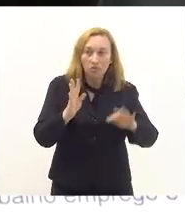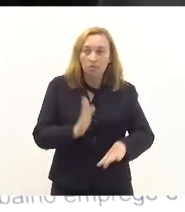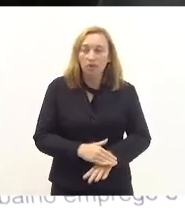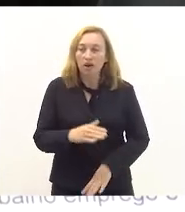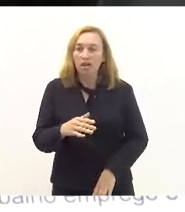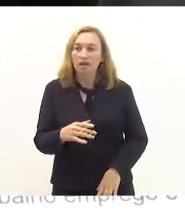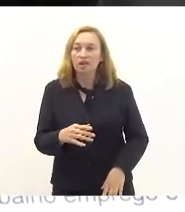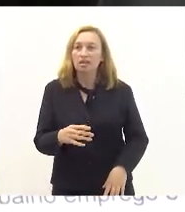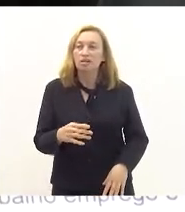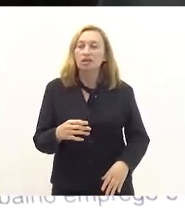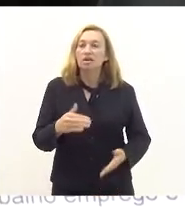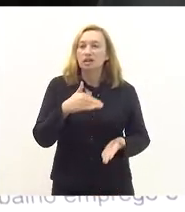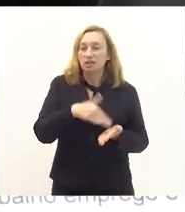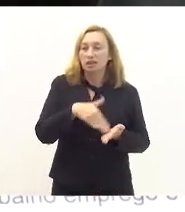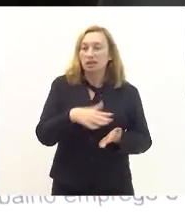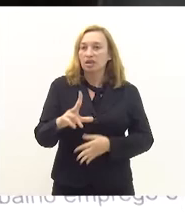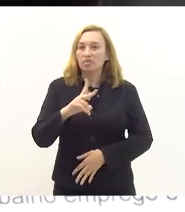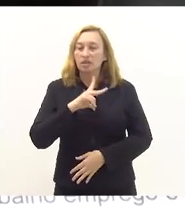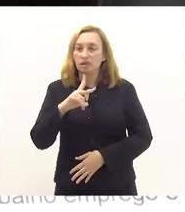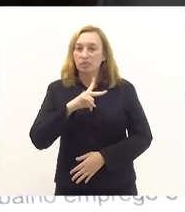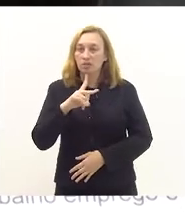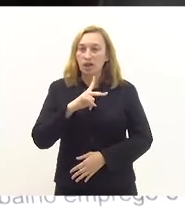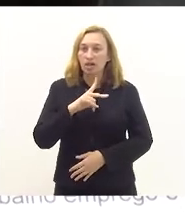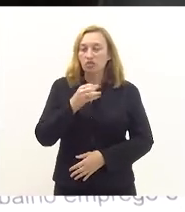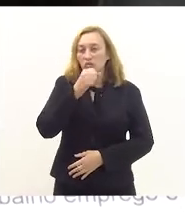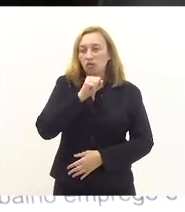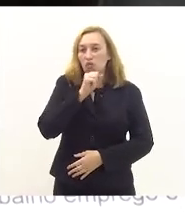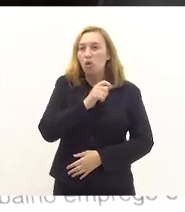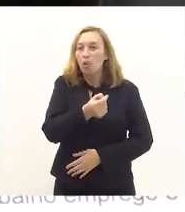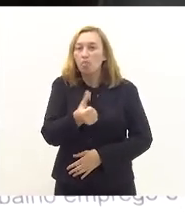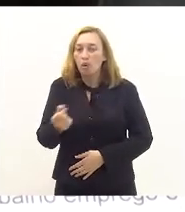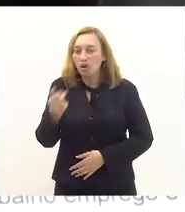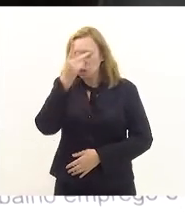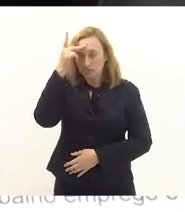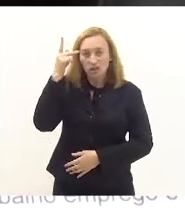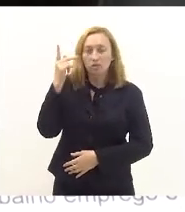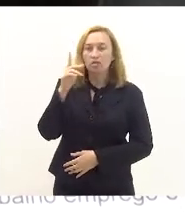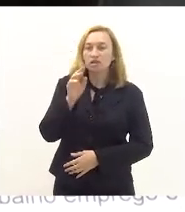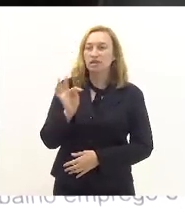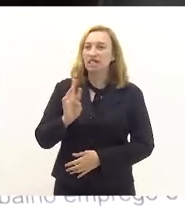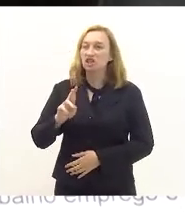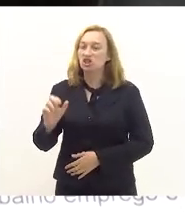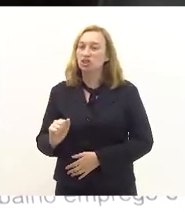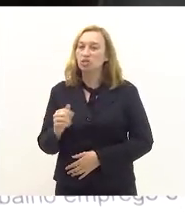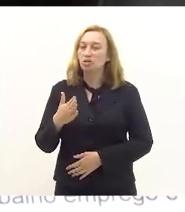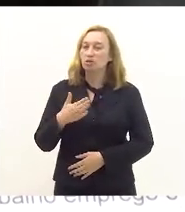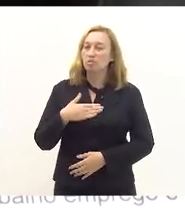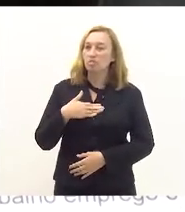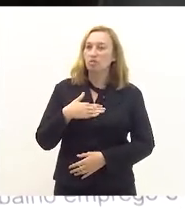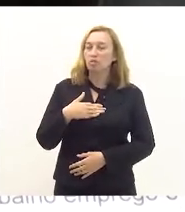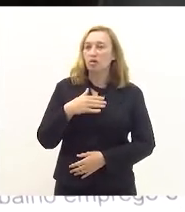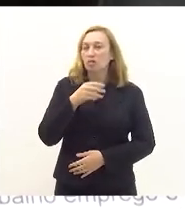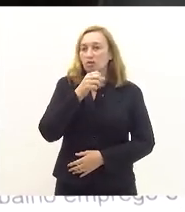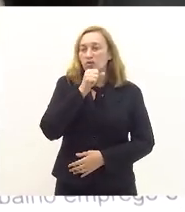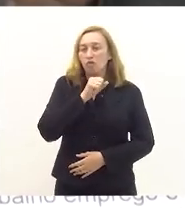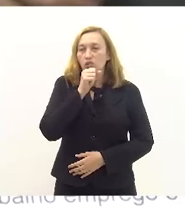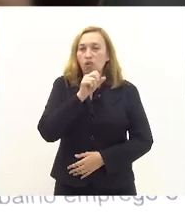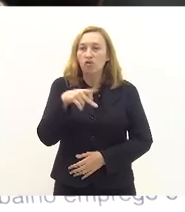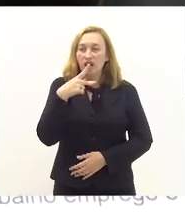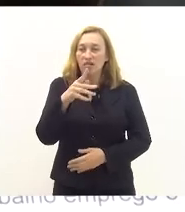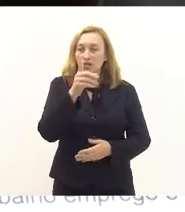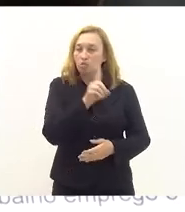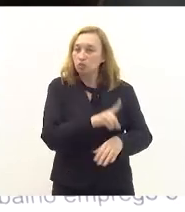secretário particular do Brizola. Eram poucas pessoas, Trajano, que o meu avô se referia, né, como